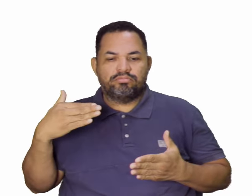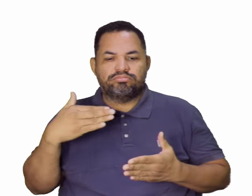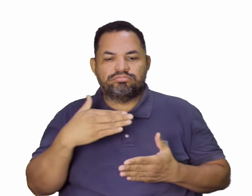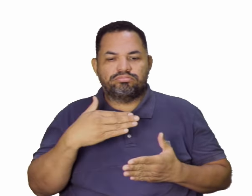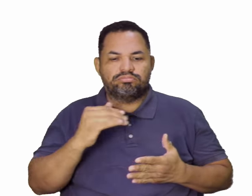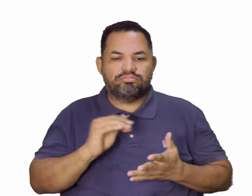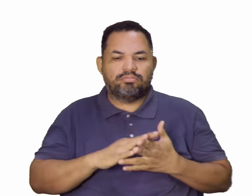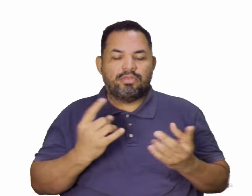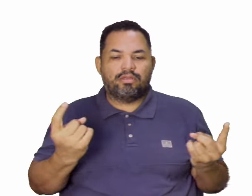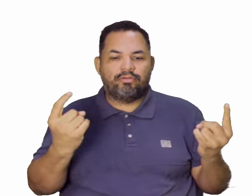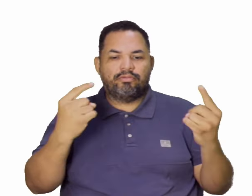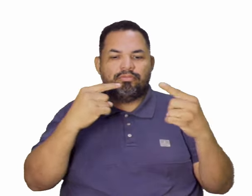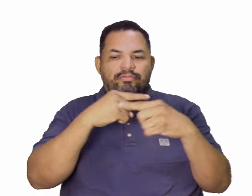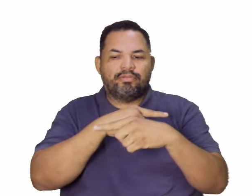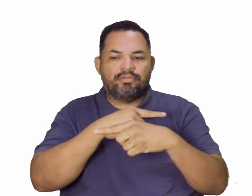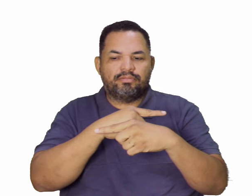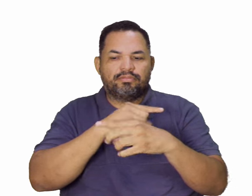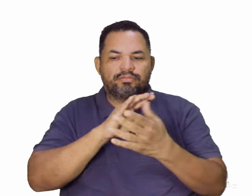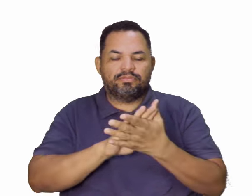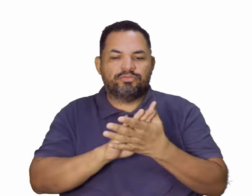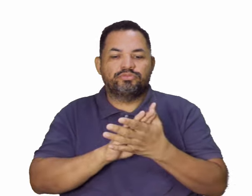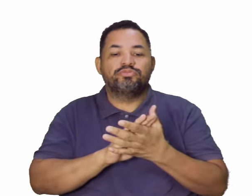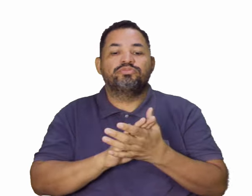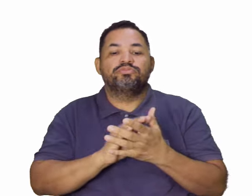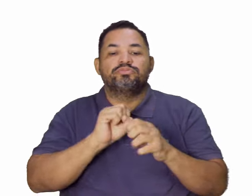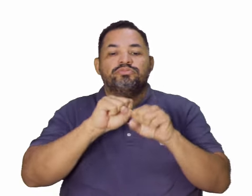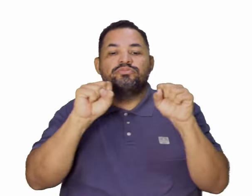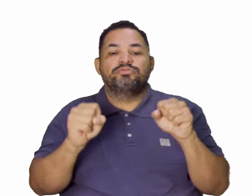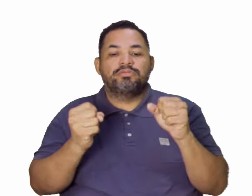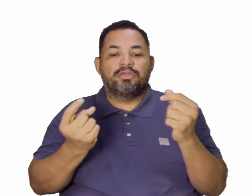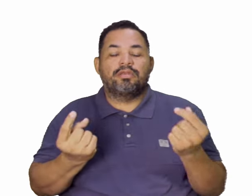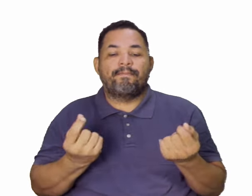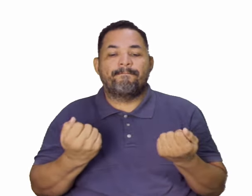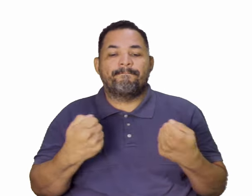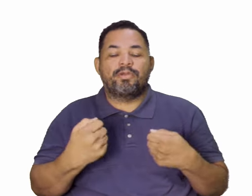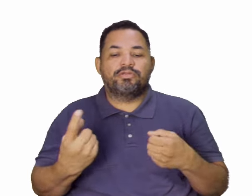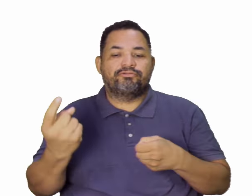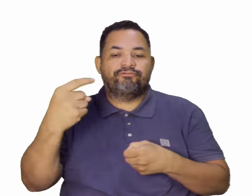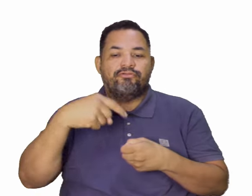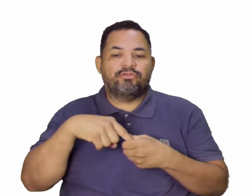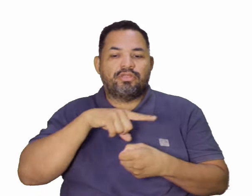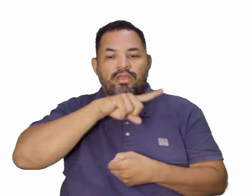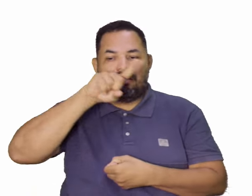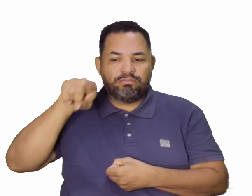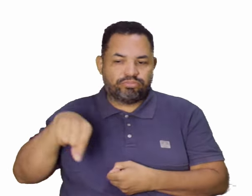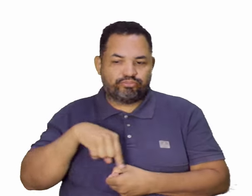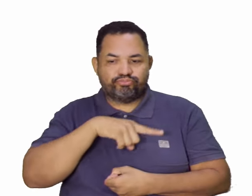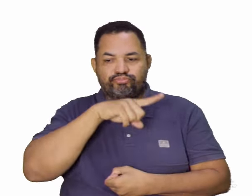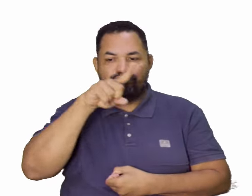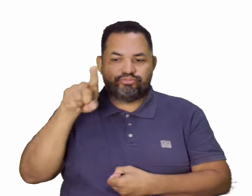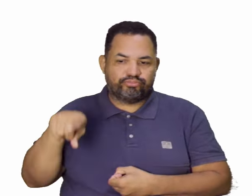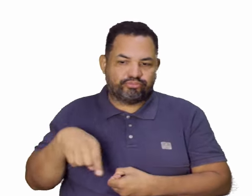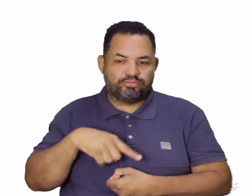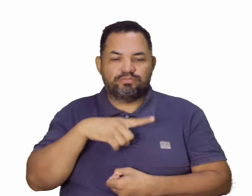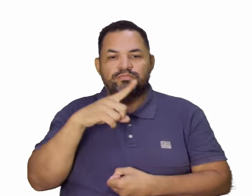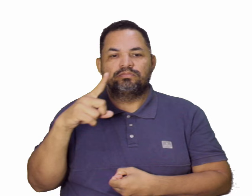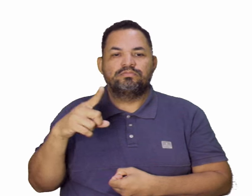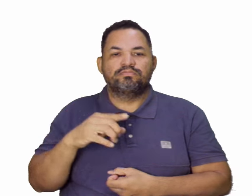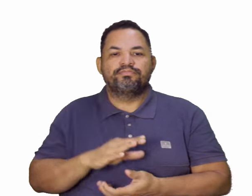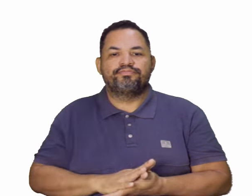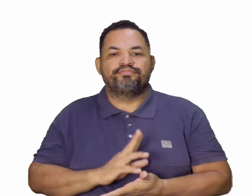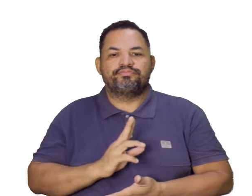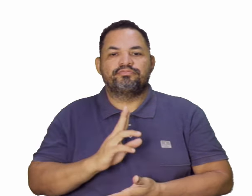inversa no sistema reversível tá sobre constante de equilíbrio em função das